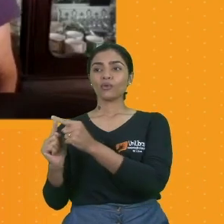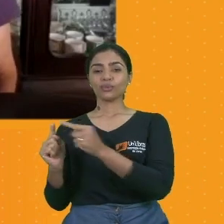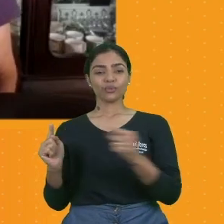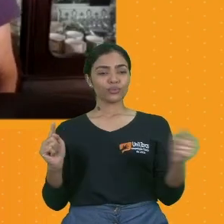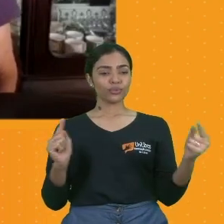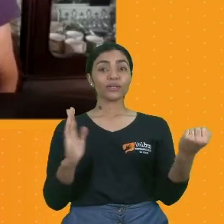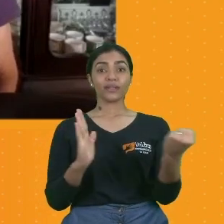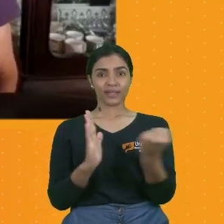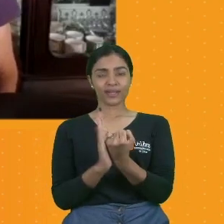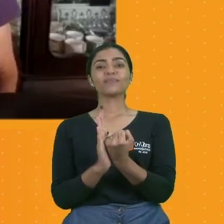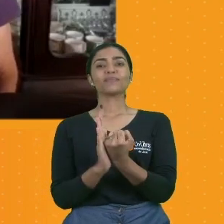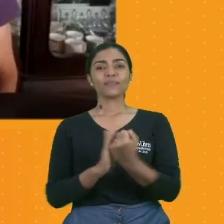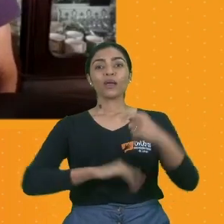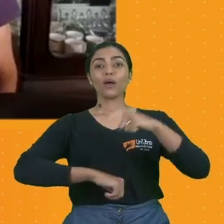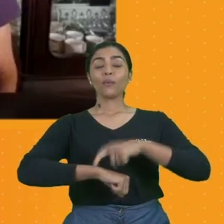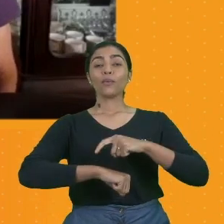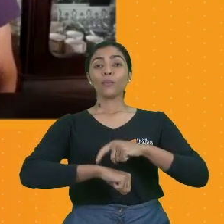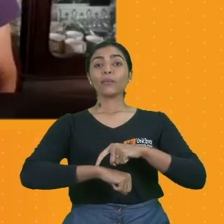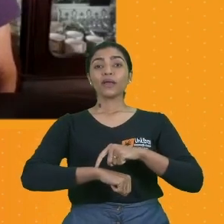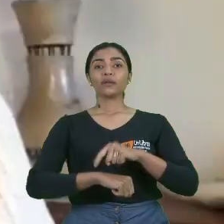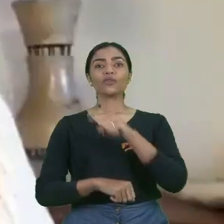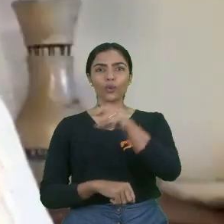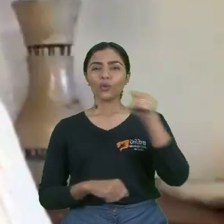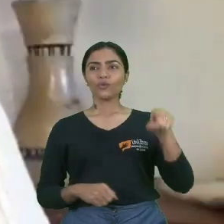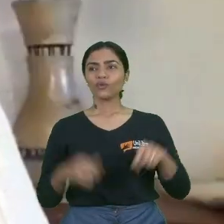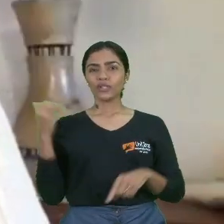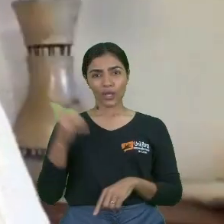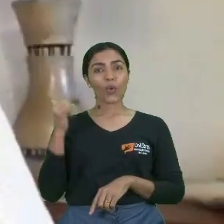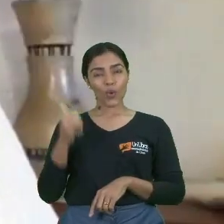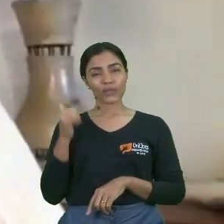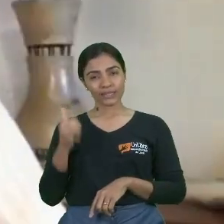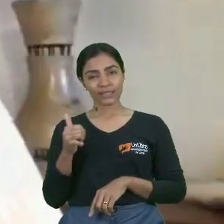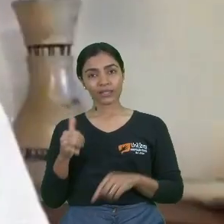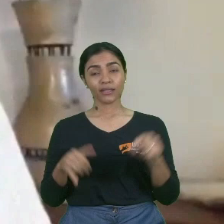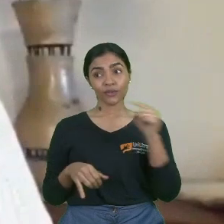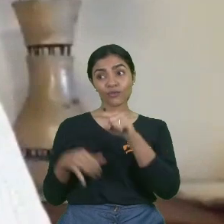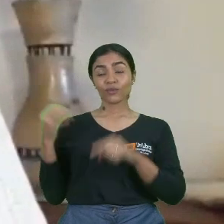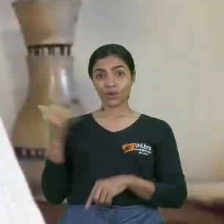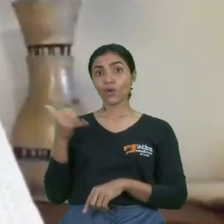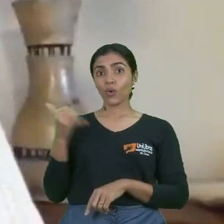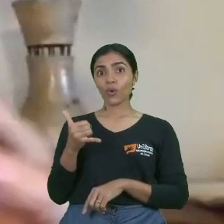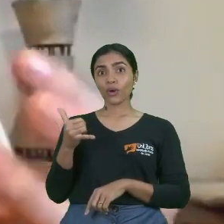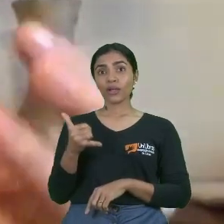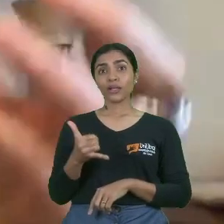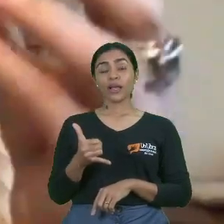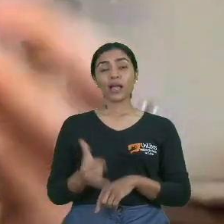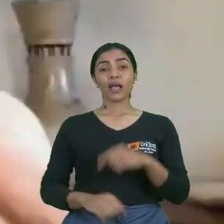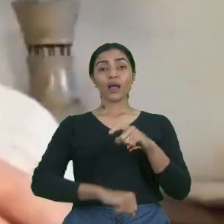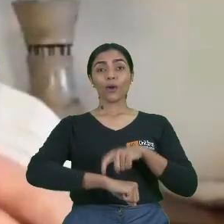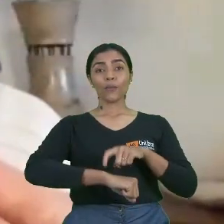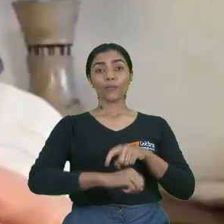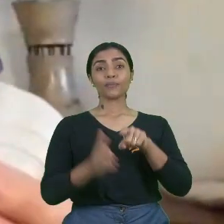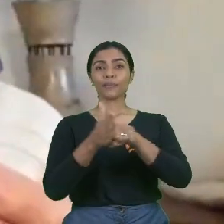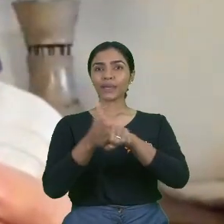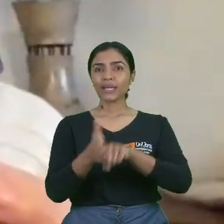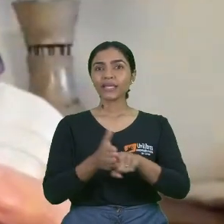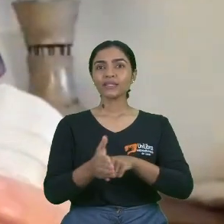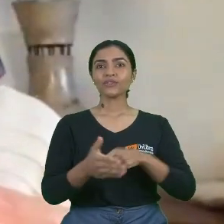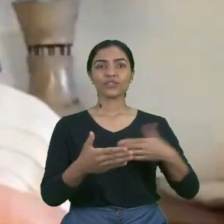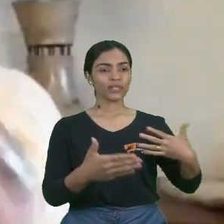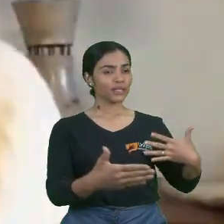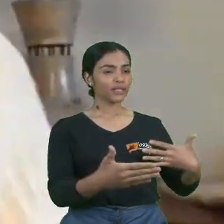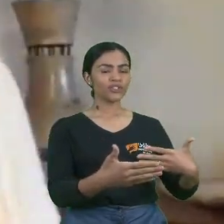que é esse esse momento que você tá contando é esse momento da pesquisa o momento da compra e